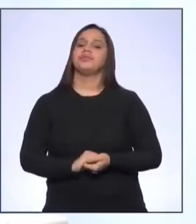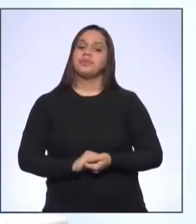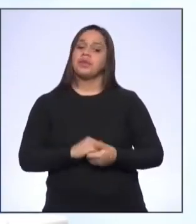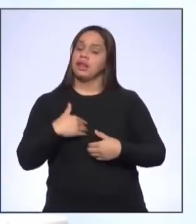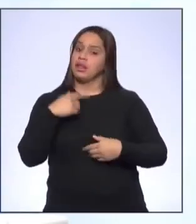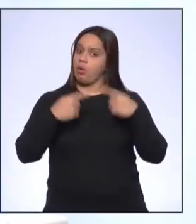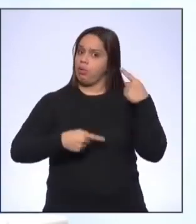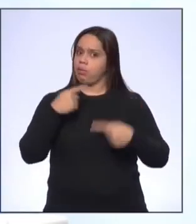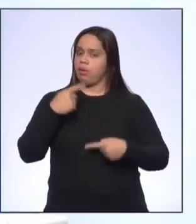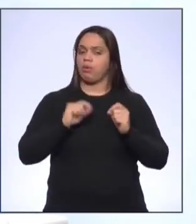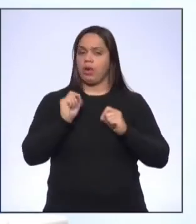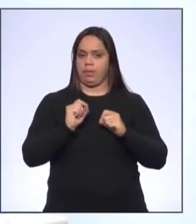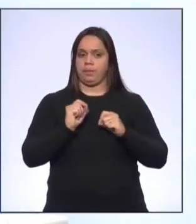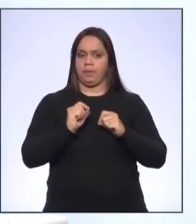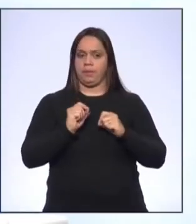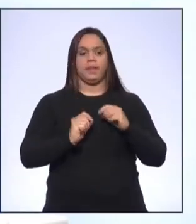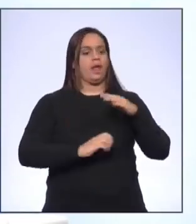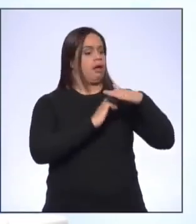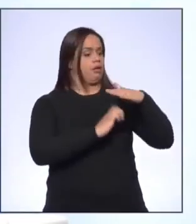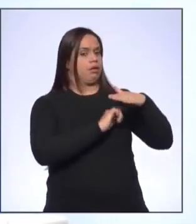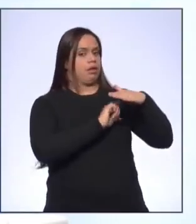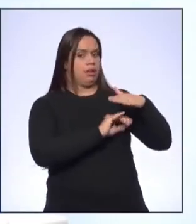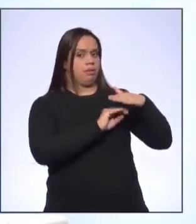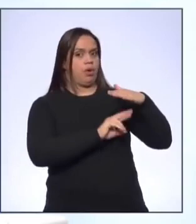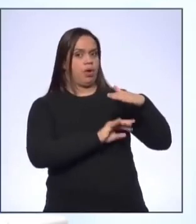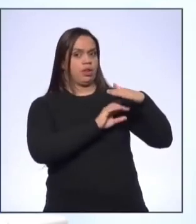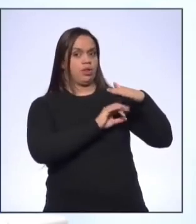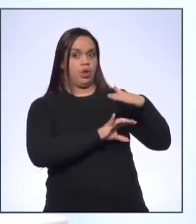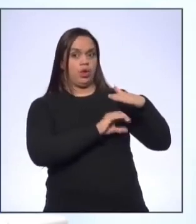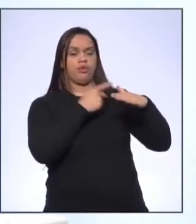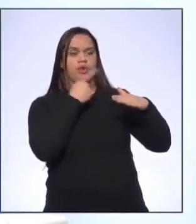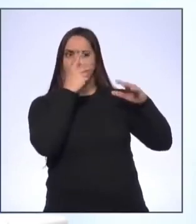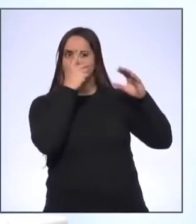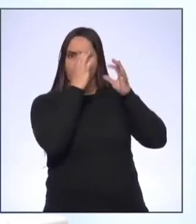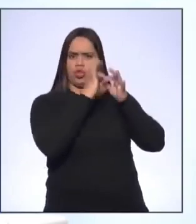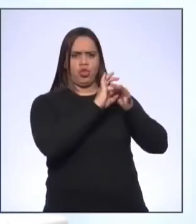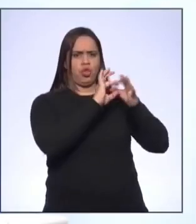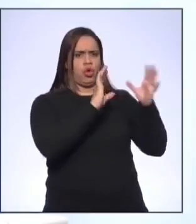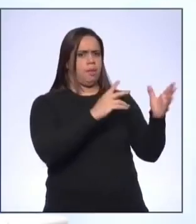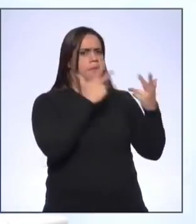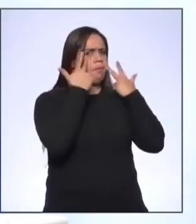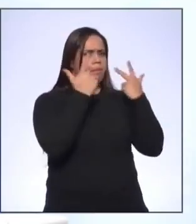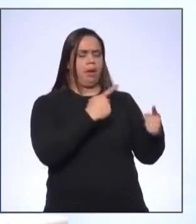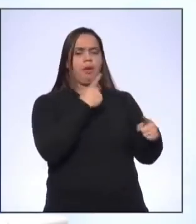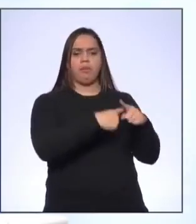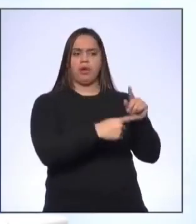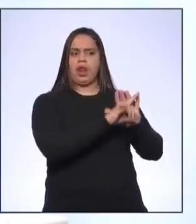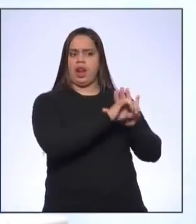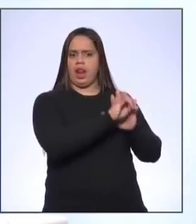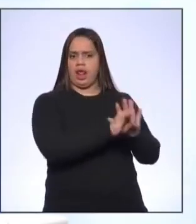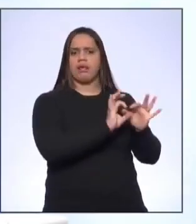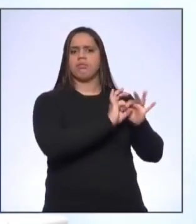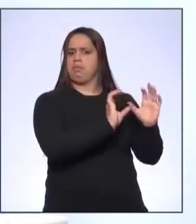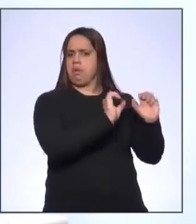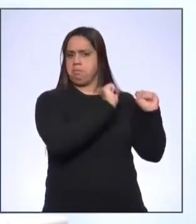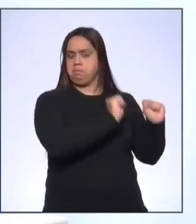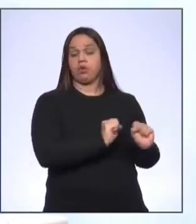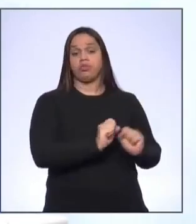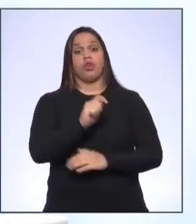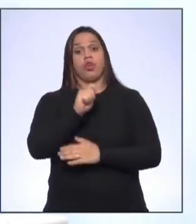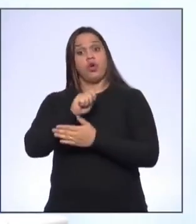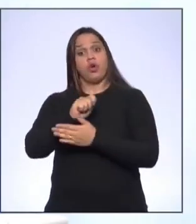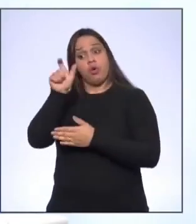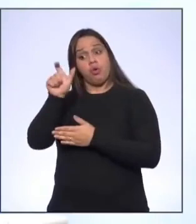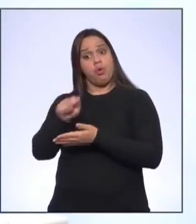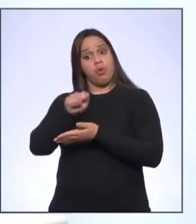esse. O laboratório fala que é normal porque está cumprindo as normas sanitárias, não está fazendo nada ilegal. O autor do artigo de